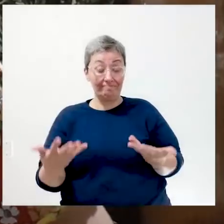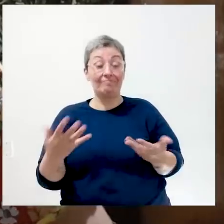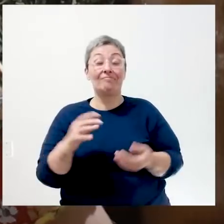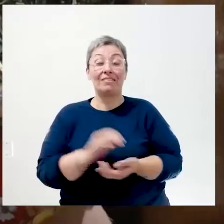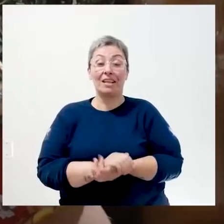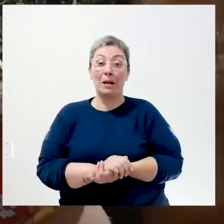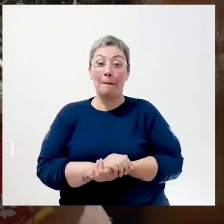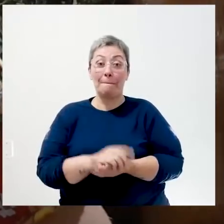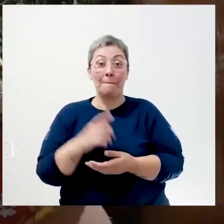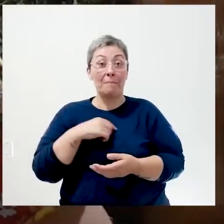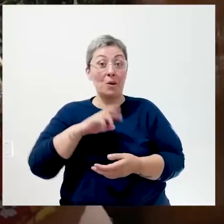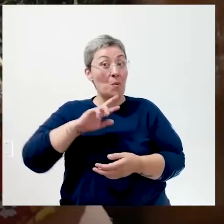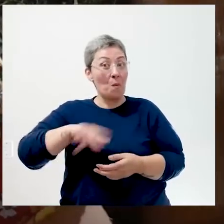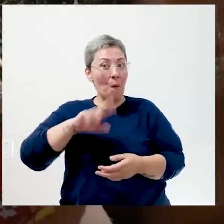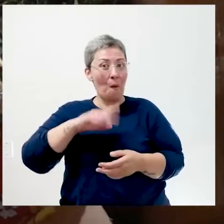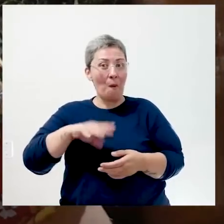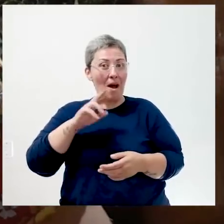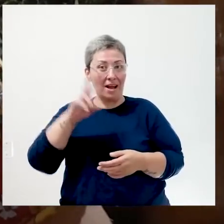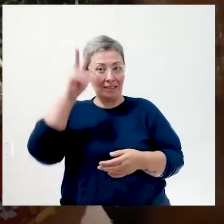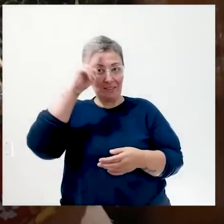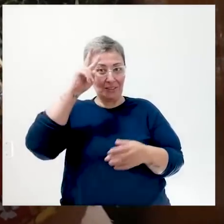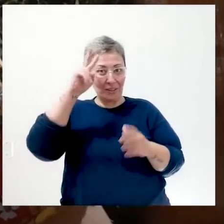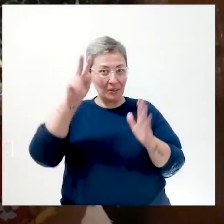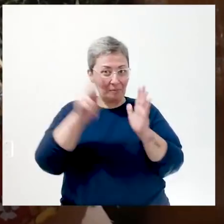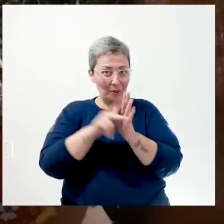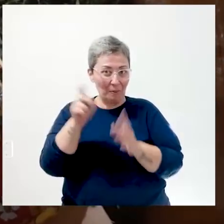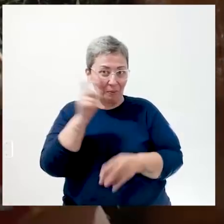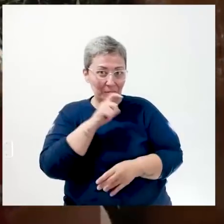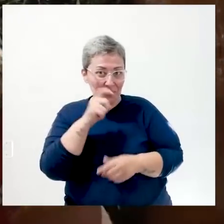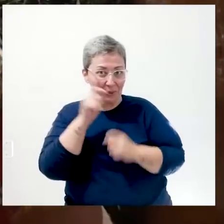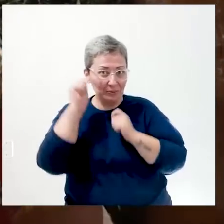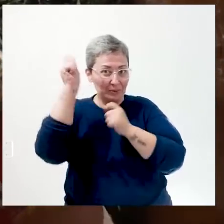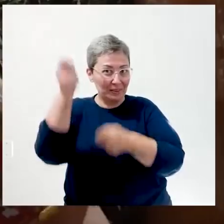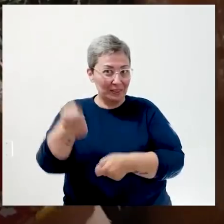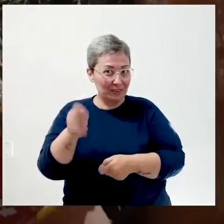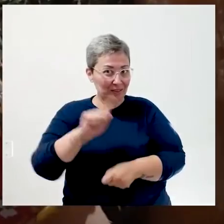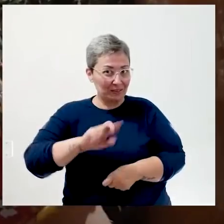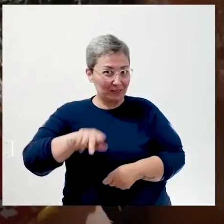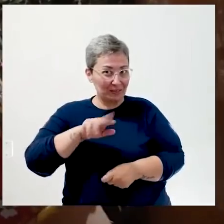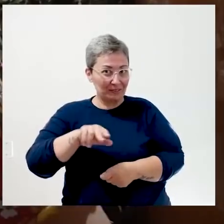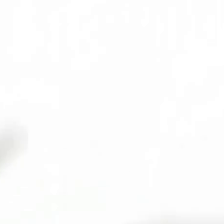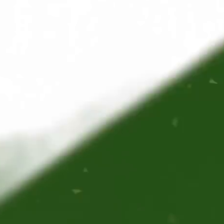E isso não é história de pescador.